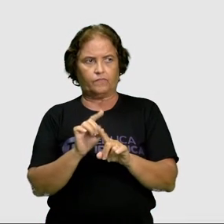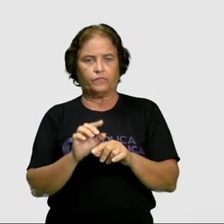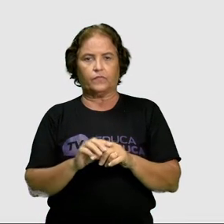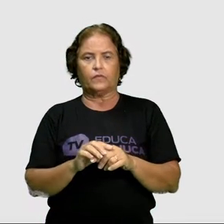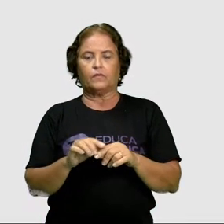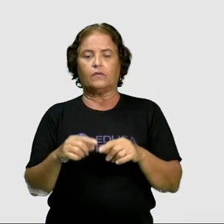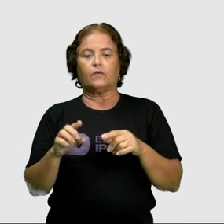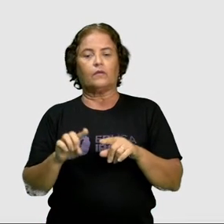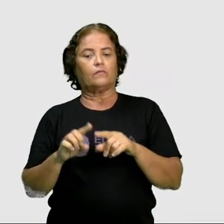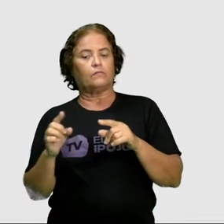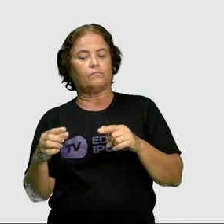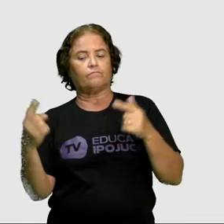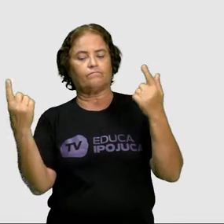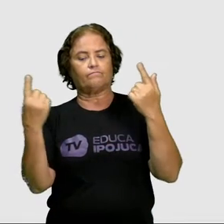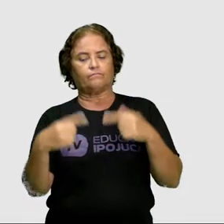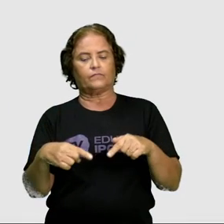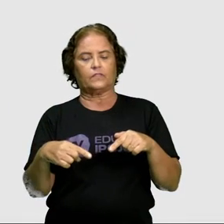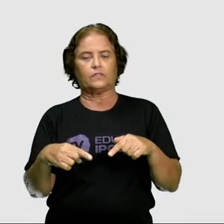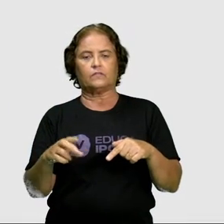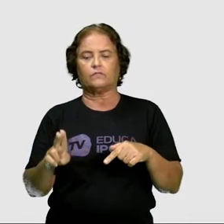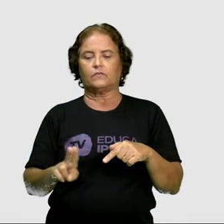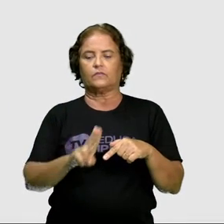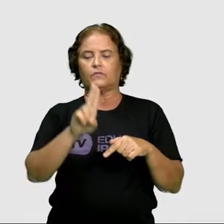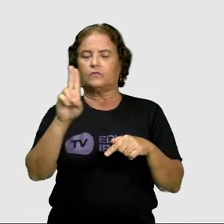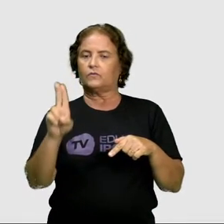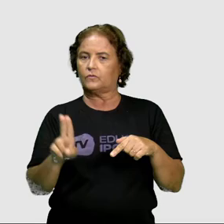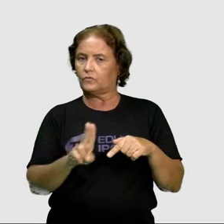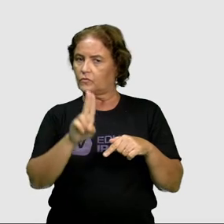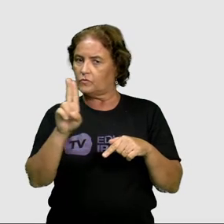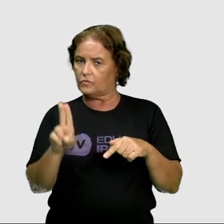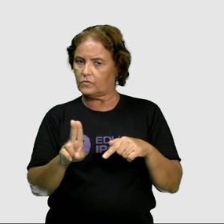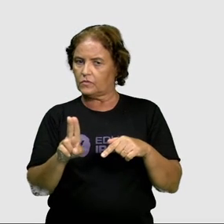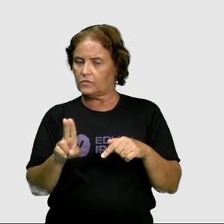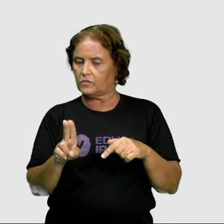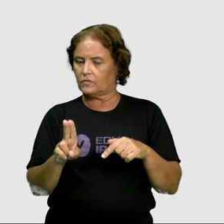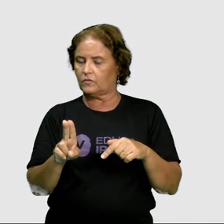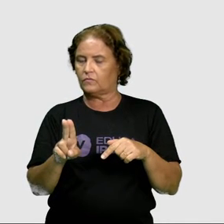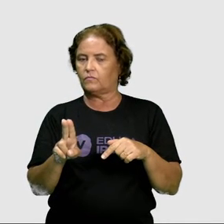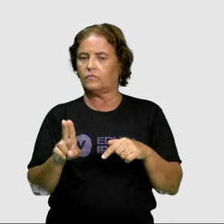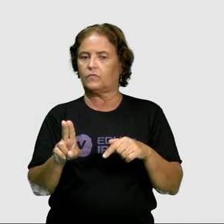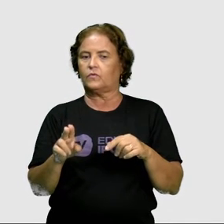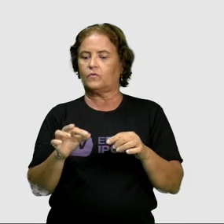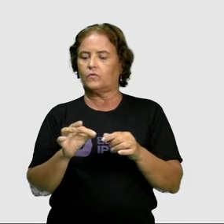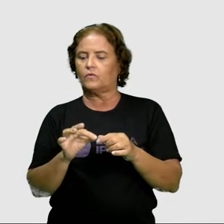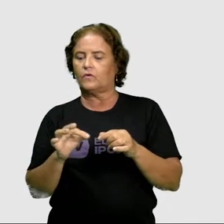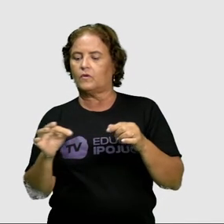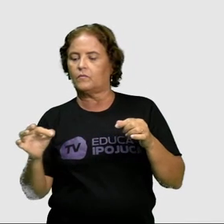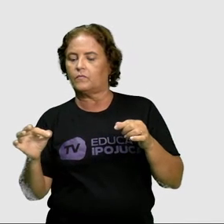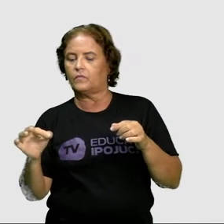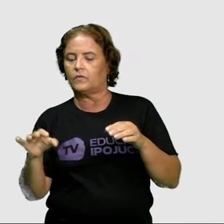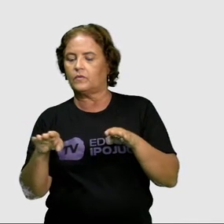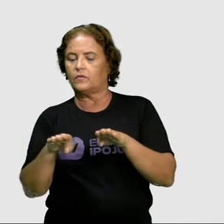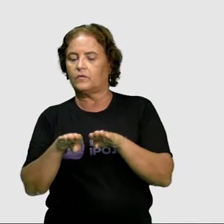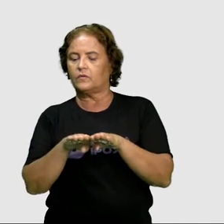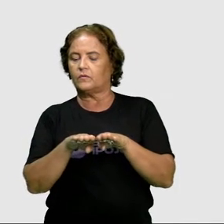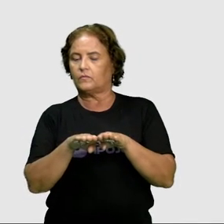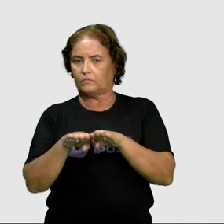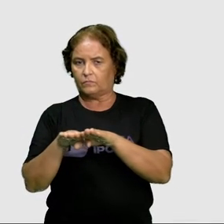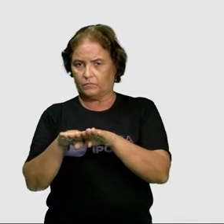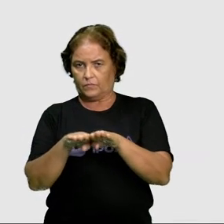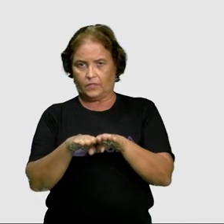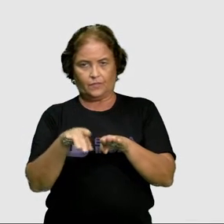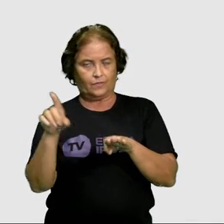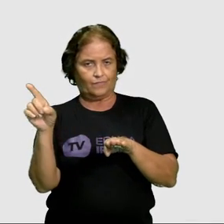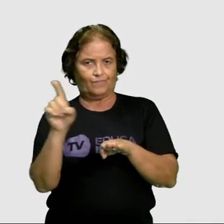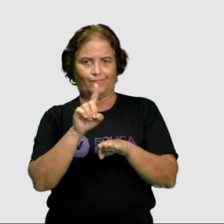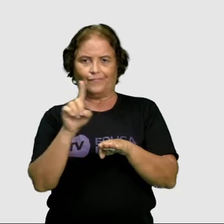uma unidade de medida padrão, não padronizada, tá? Usando uma unidade de medida